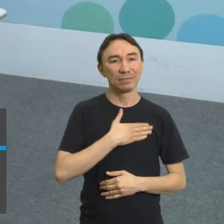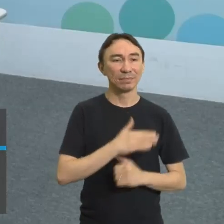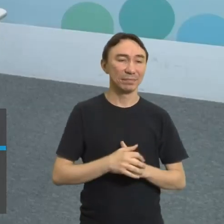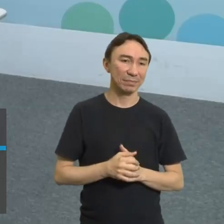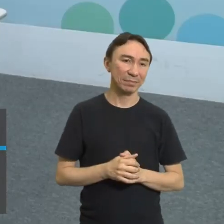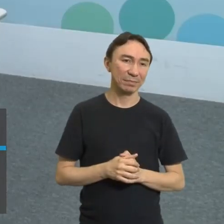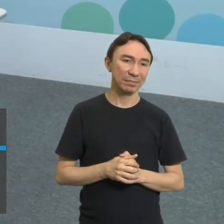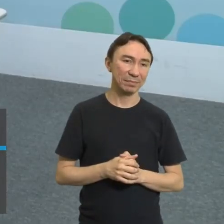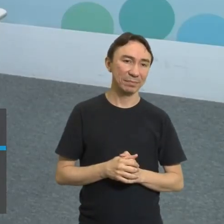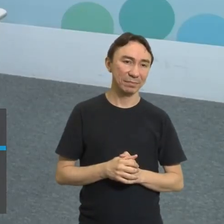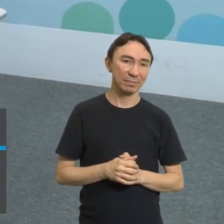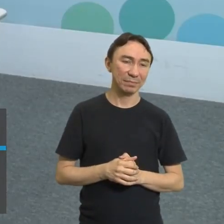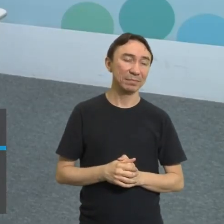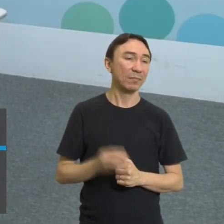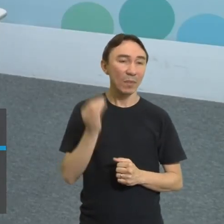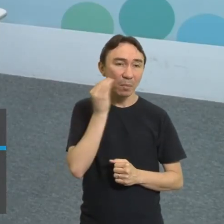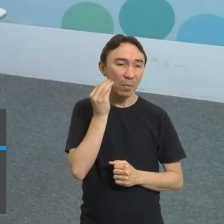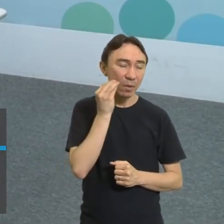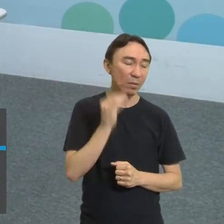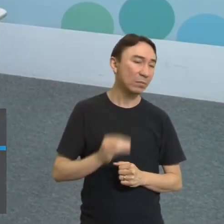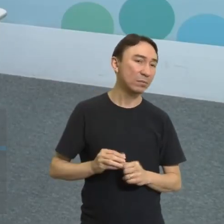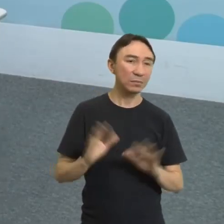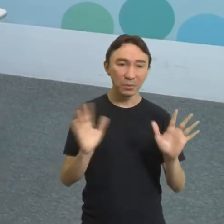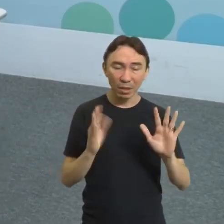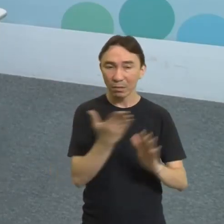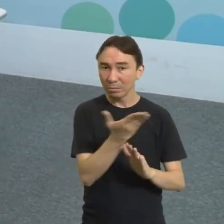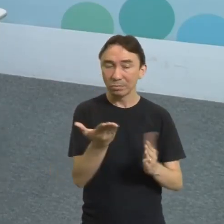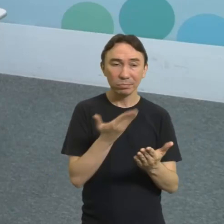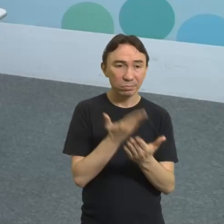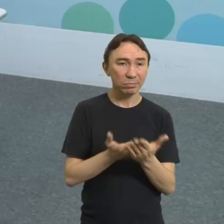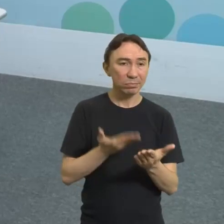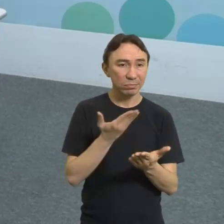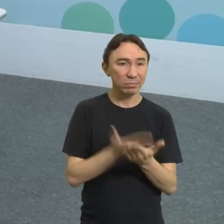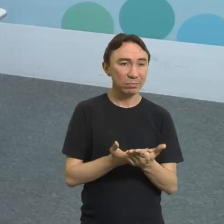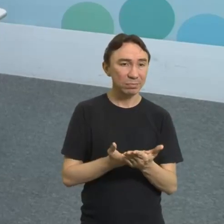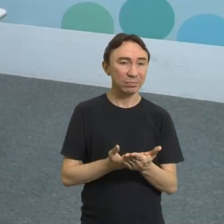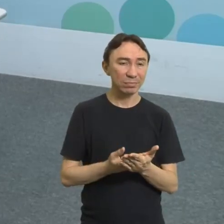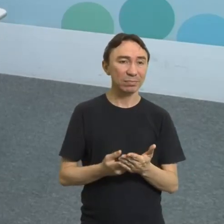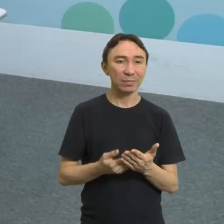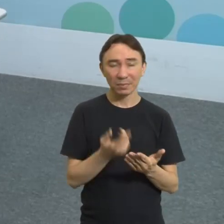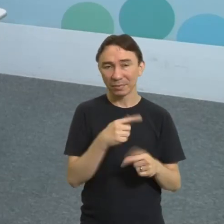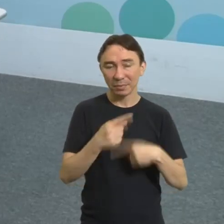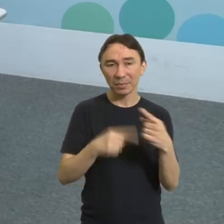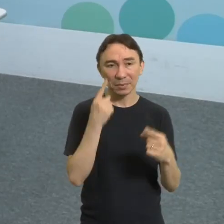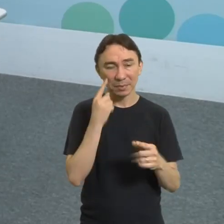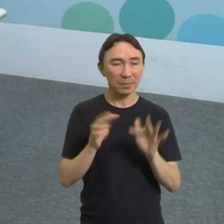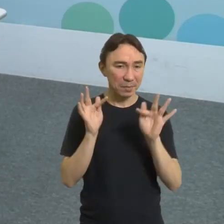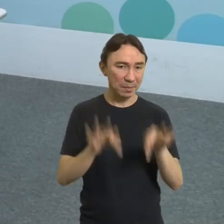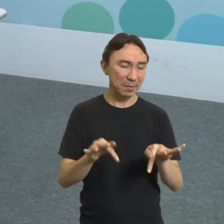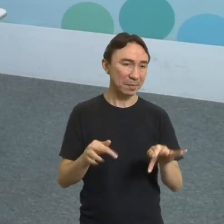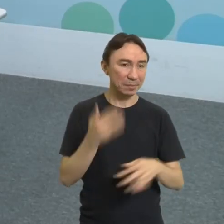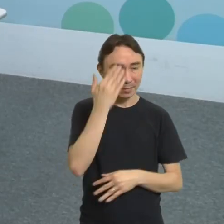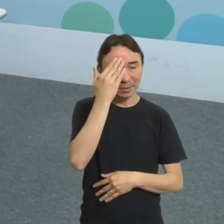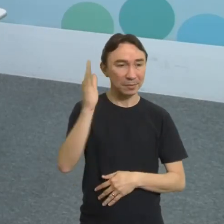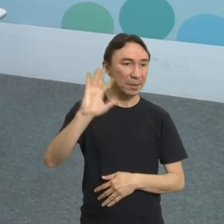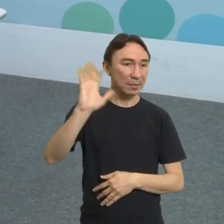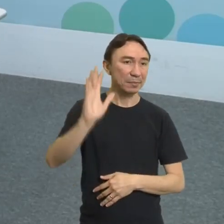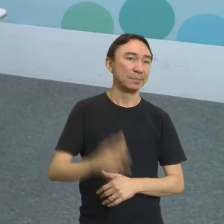gente. Um beijo, muito boa sorte aí, bons estudos, bom desdobramento para vocês e até a próxima. Um